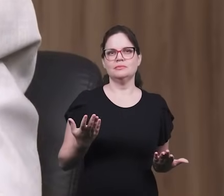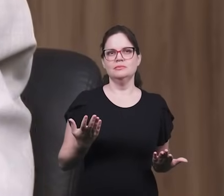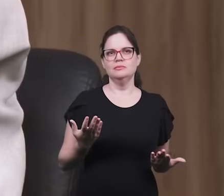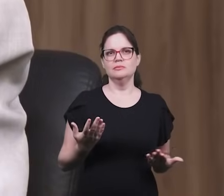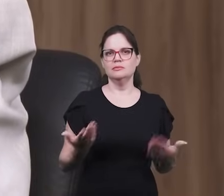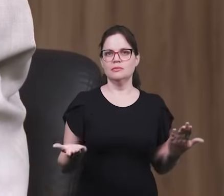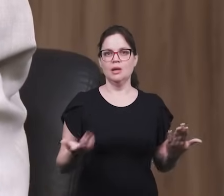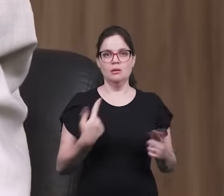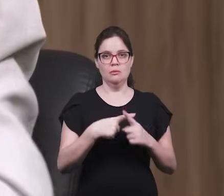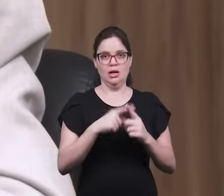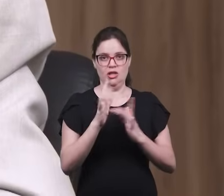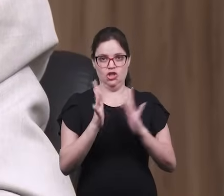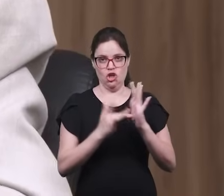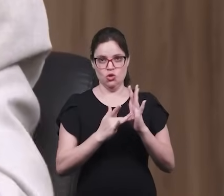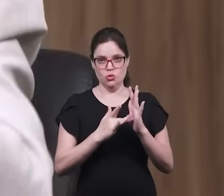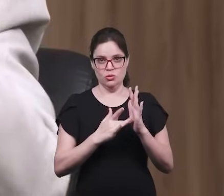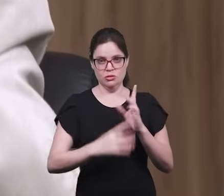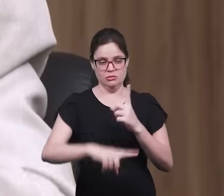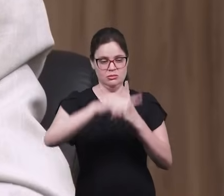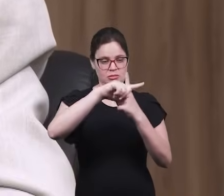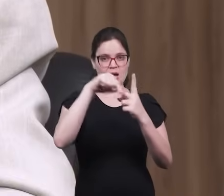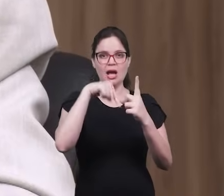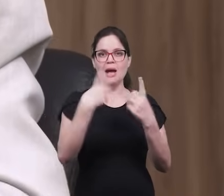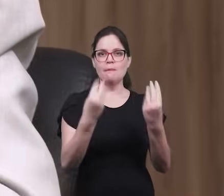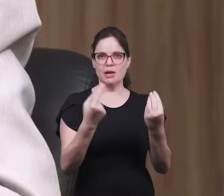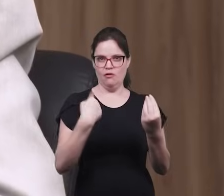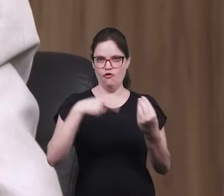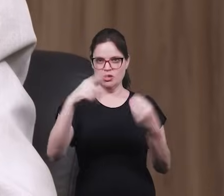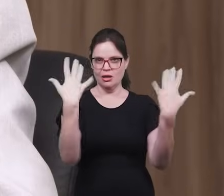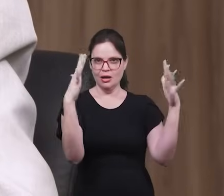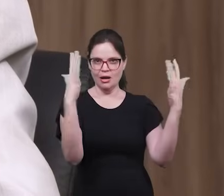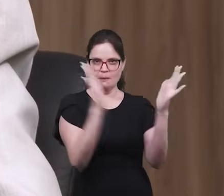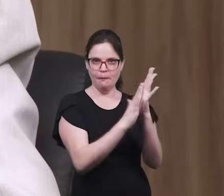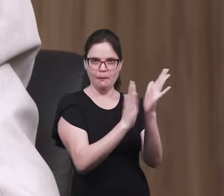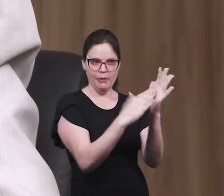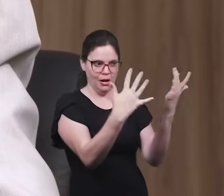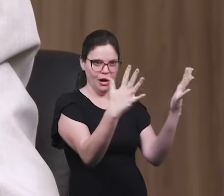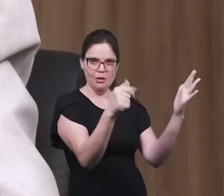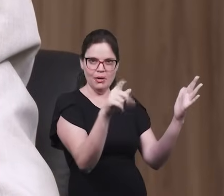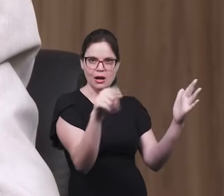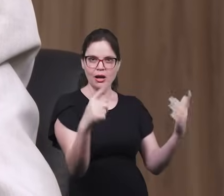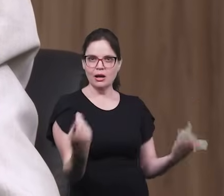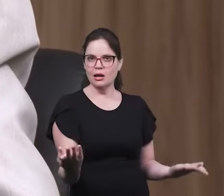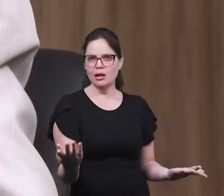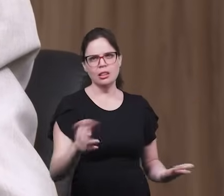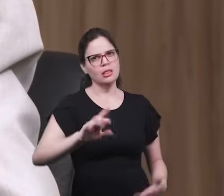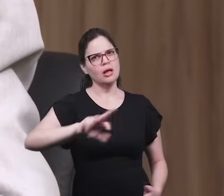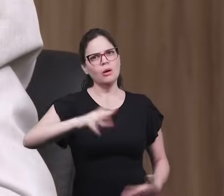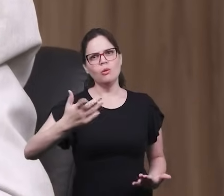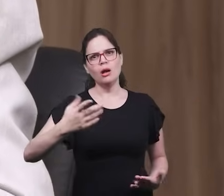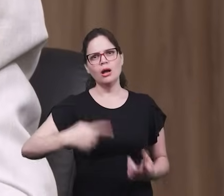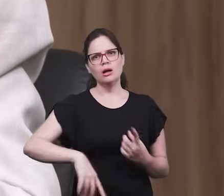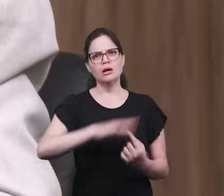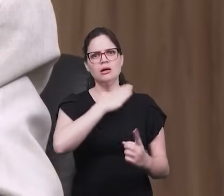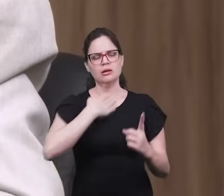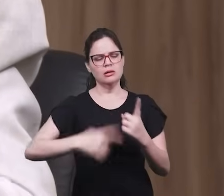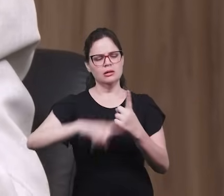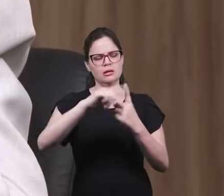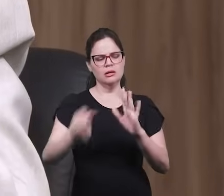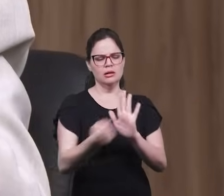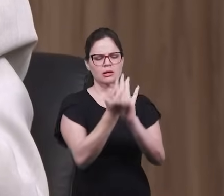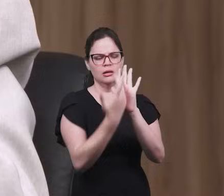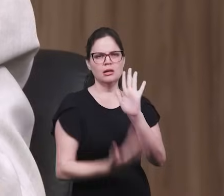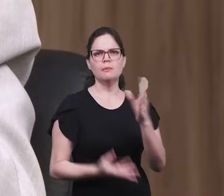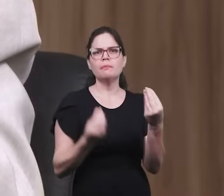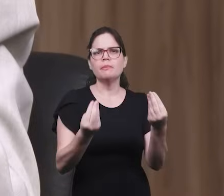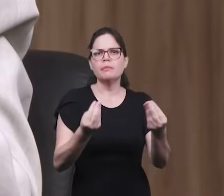é para ninguém bater palma, é para receber a bênção, né? Não é? Esses atos